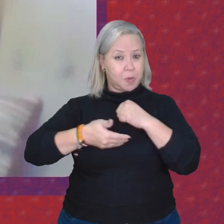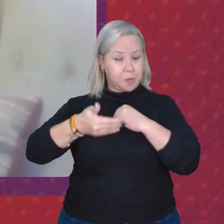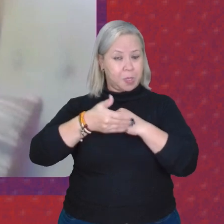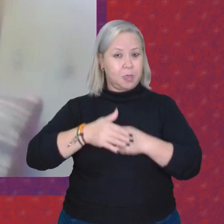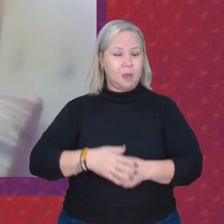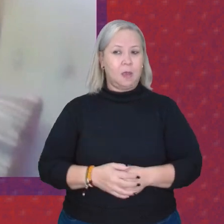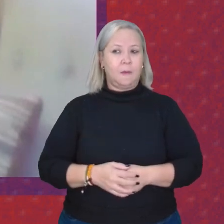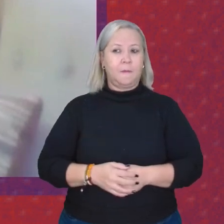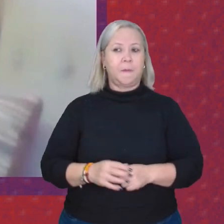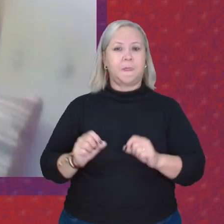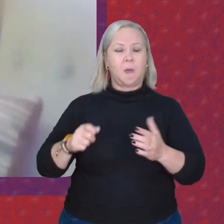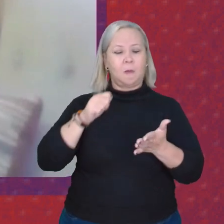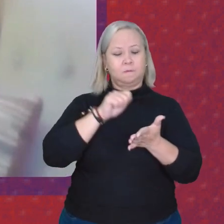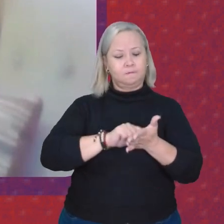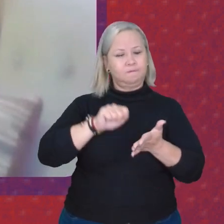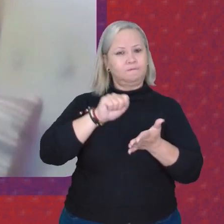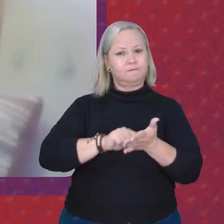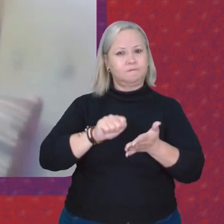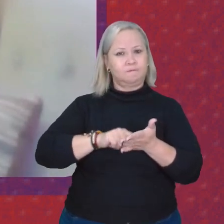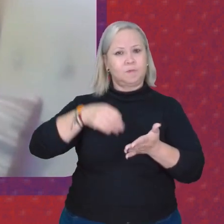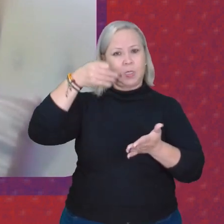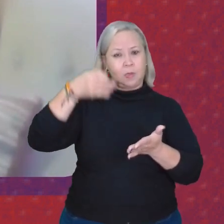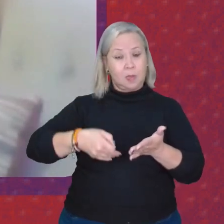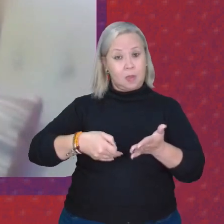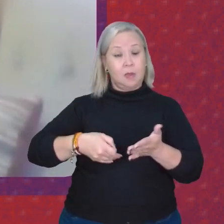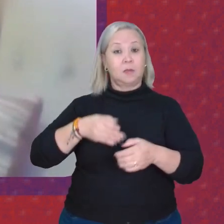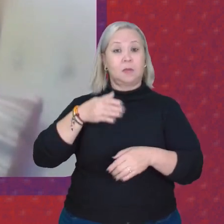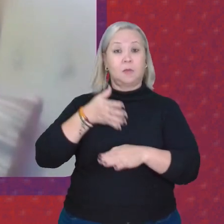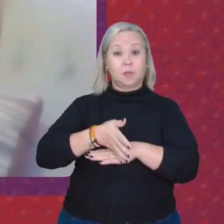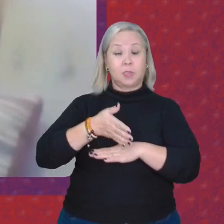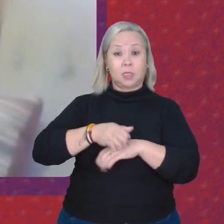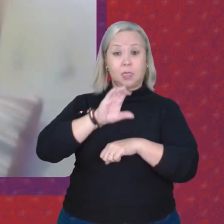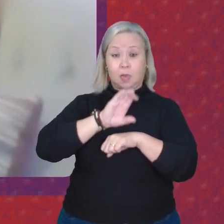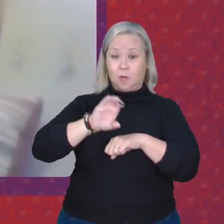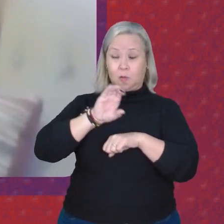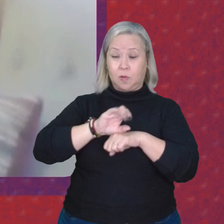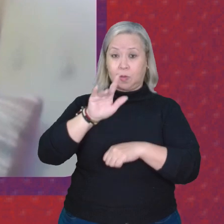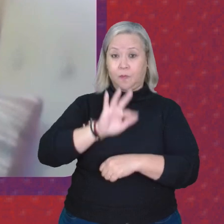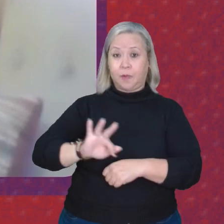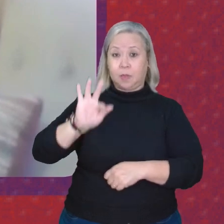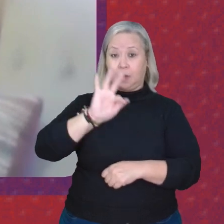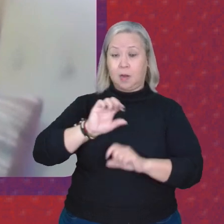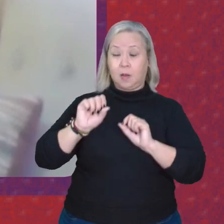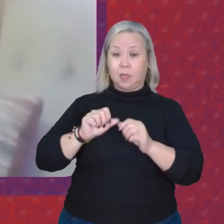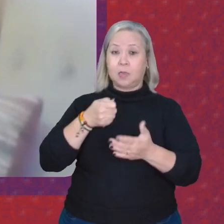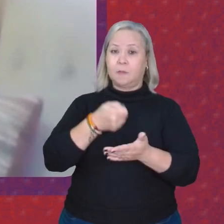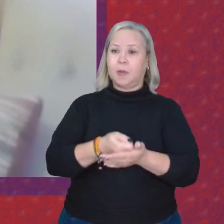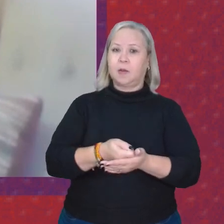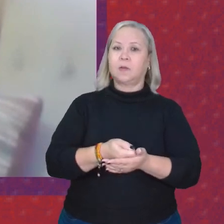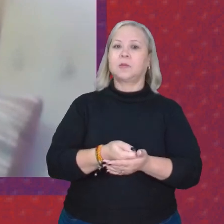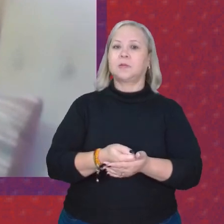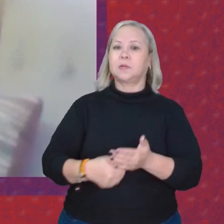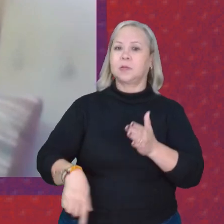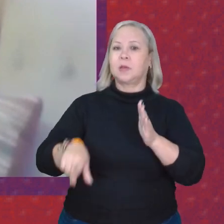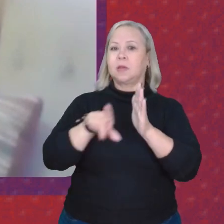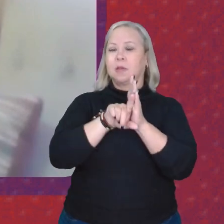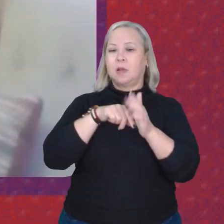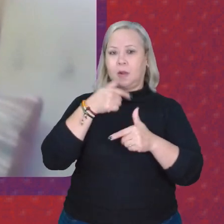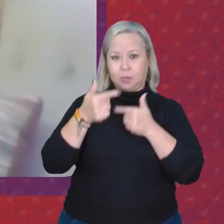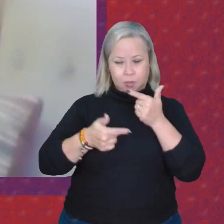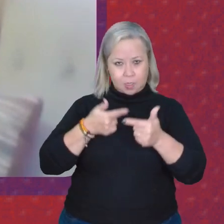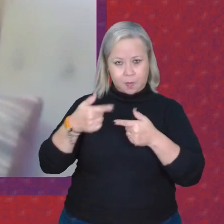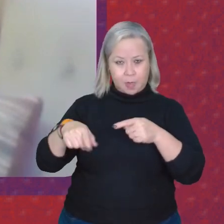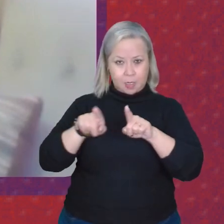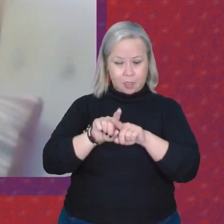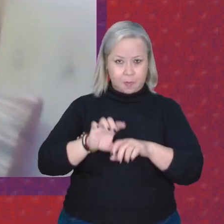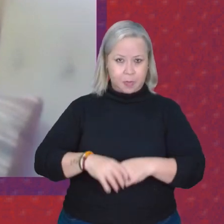lá escritos, tanto na Constituição Federal, quanto na consolidação das leis do trabalho, que não